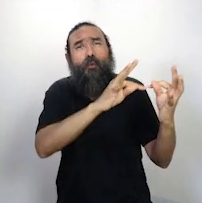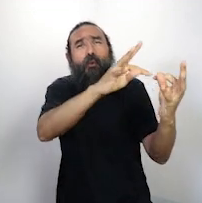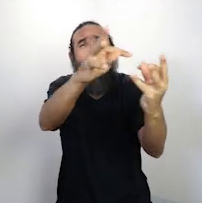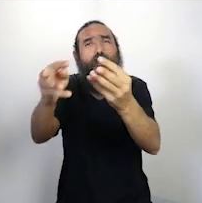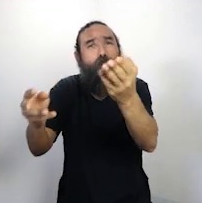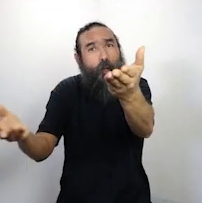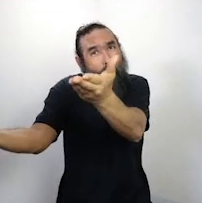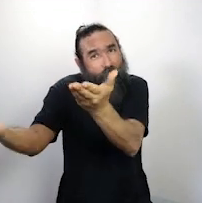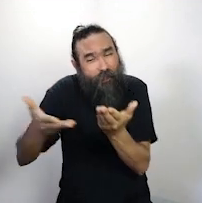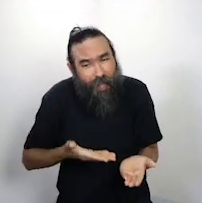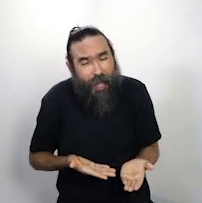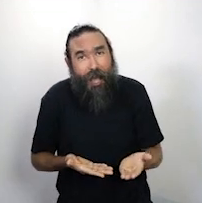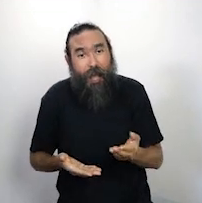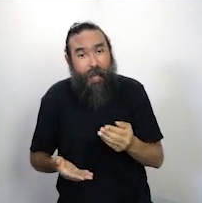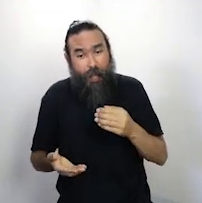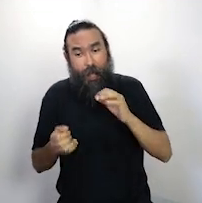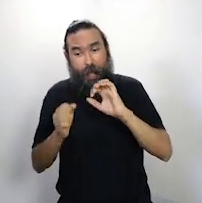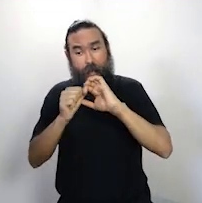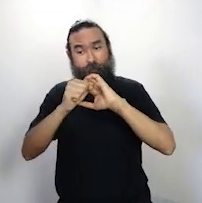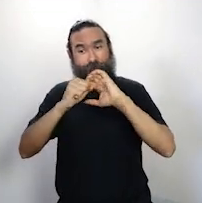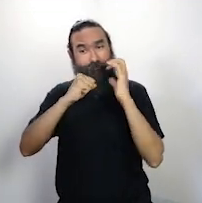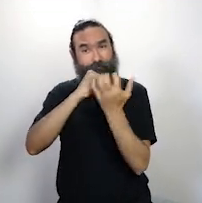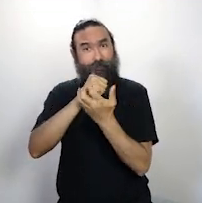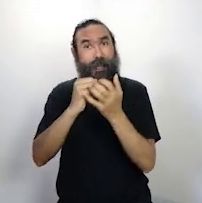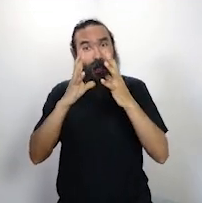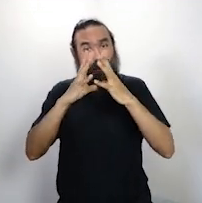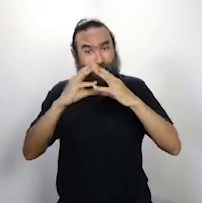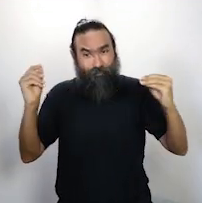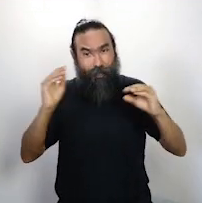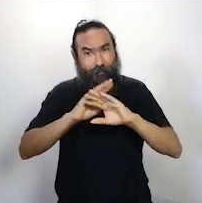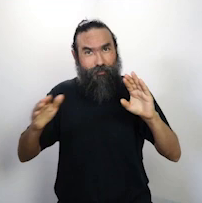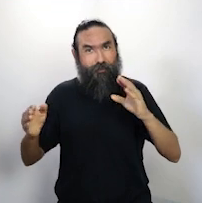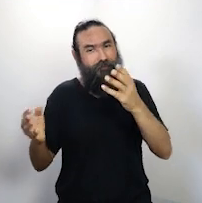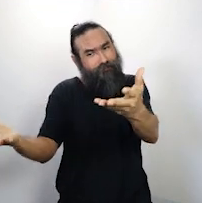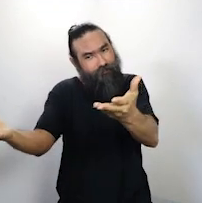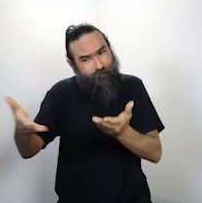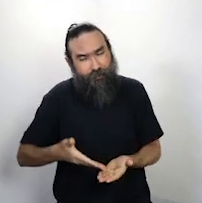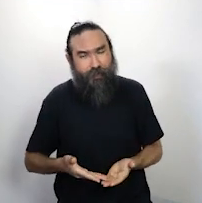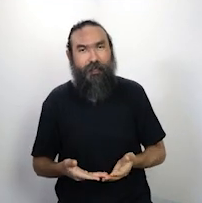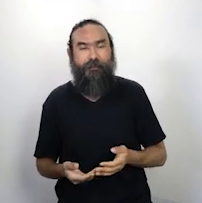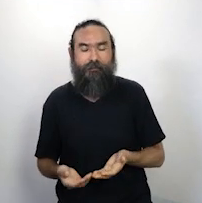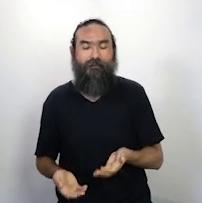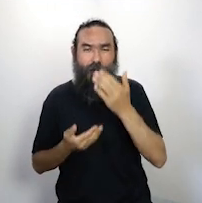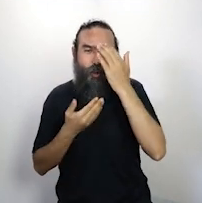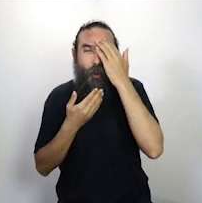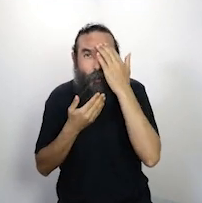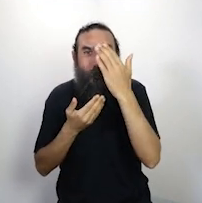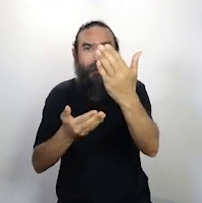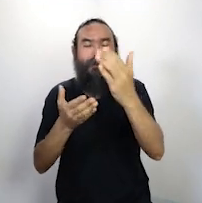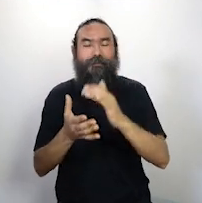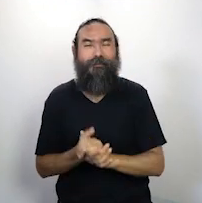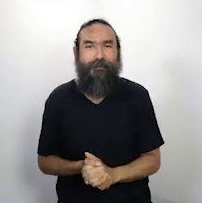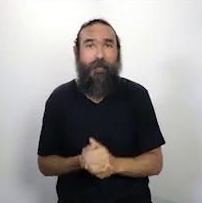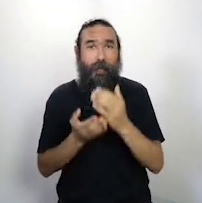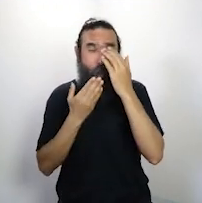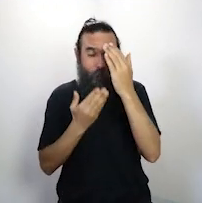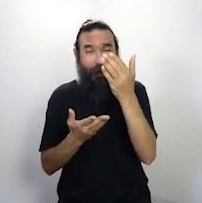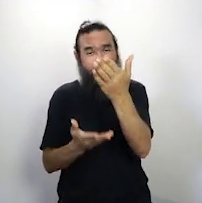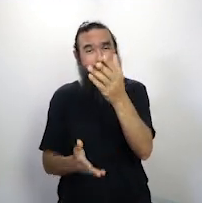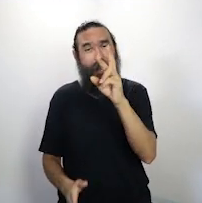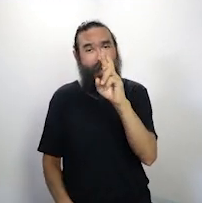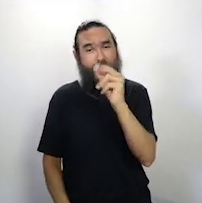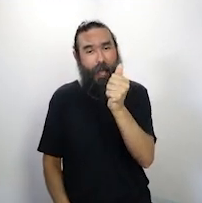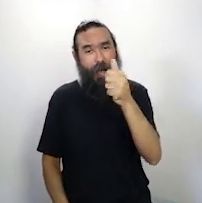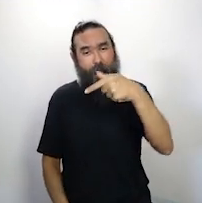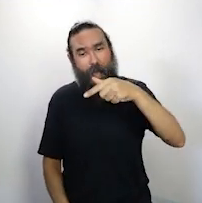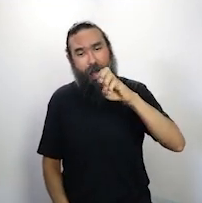saber tocar, não tem isso, não tem problema. É isso aí. Agradecer a oportunidade. Obrigada, Raquel. Sei que vai ser muito